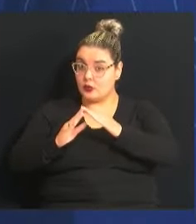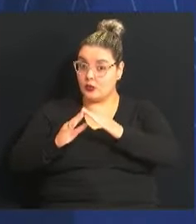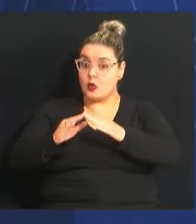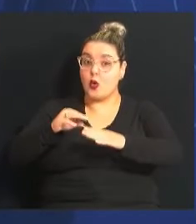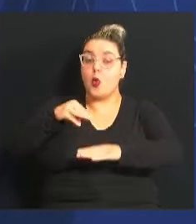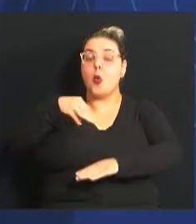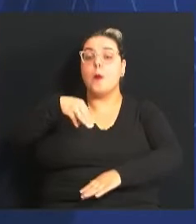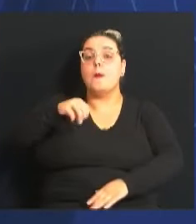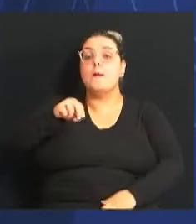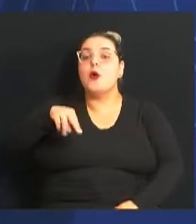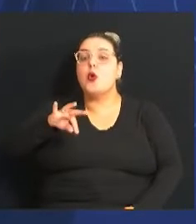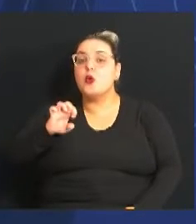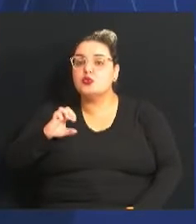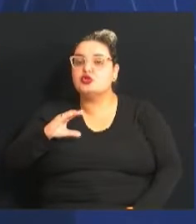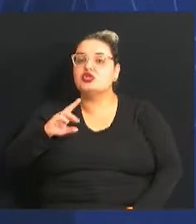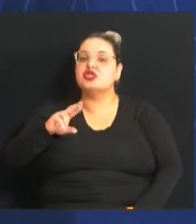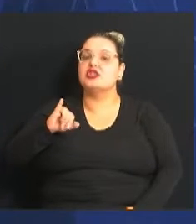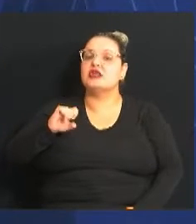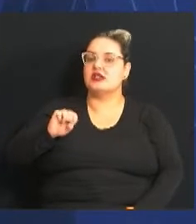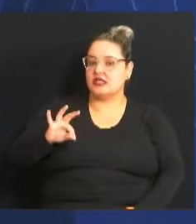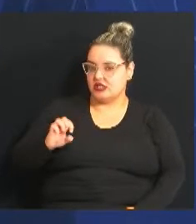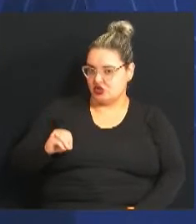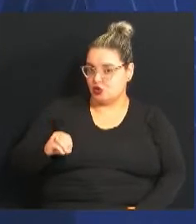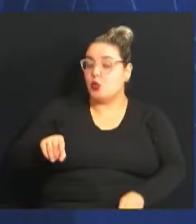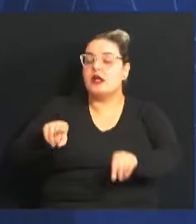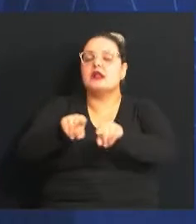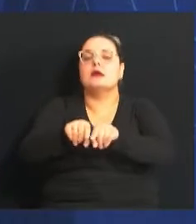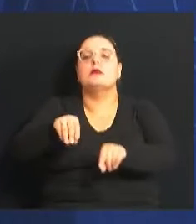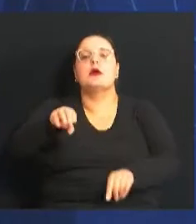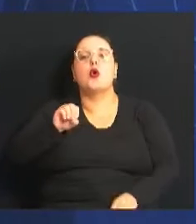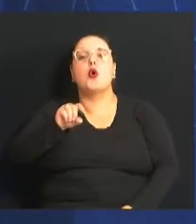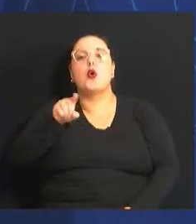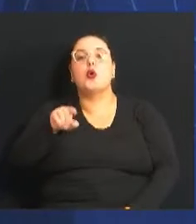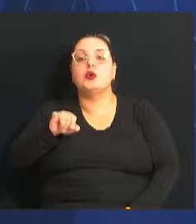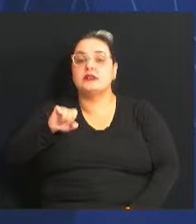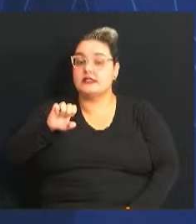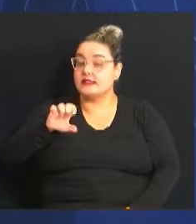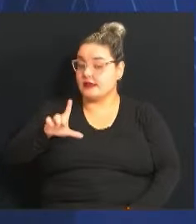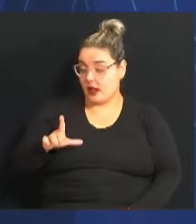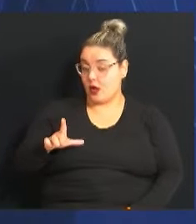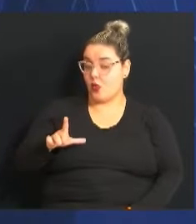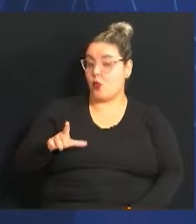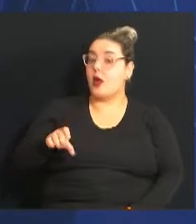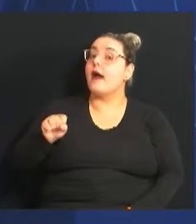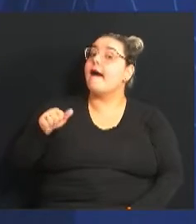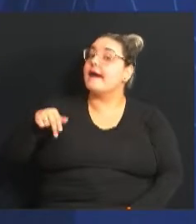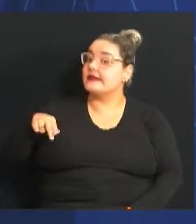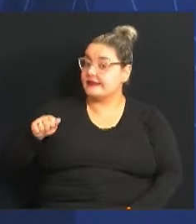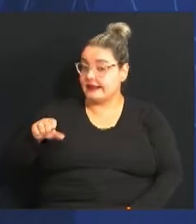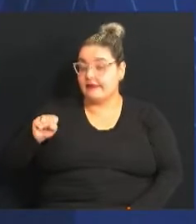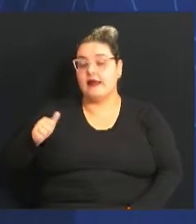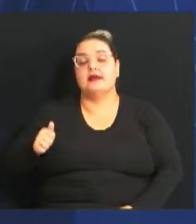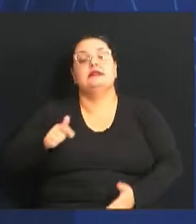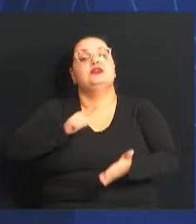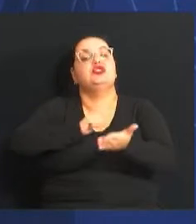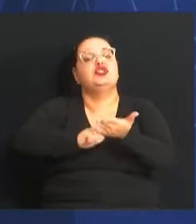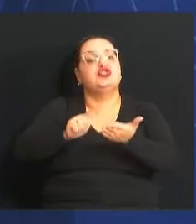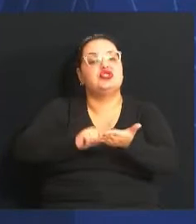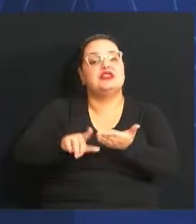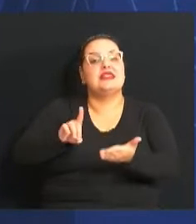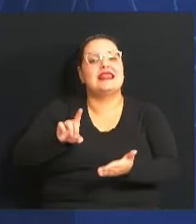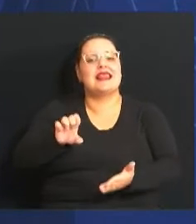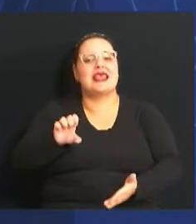Cristo e Parque Osiel. Amanhã a Sanasa vai realizar um serviço de limpeza e desinfecção